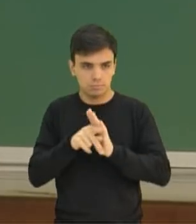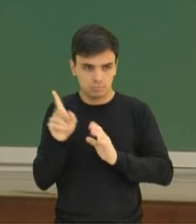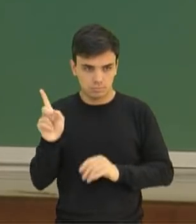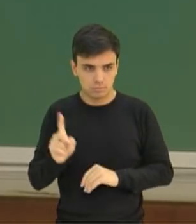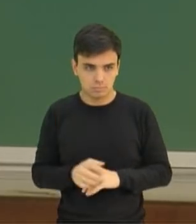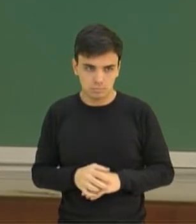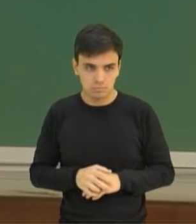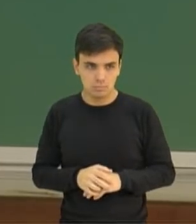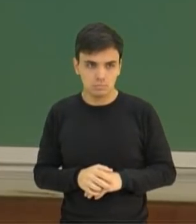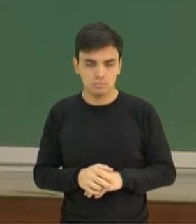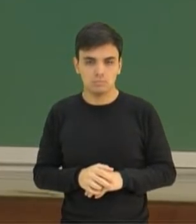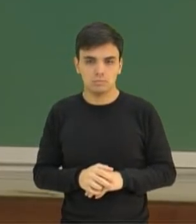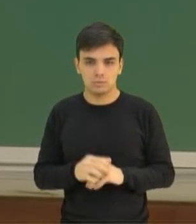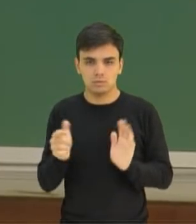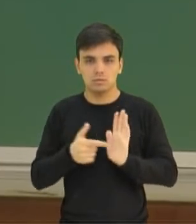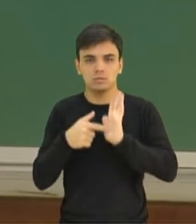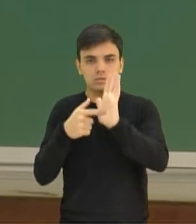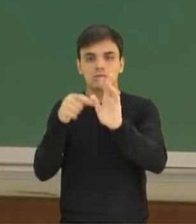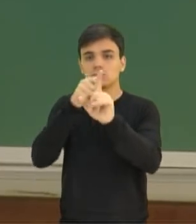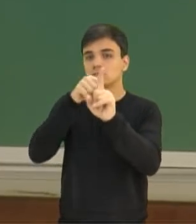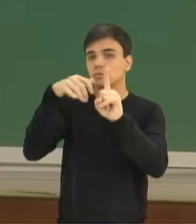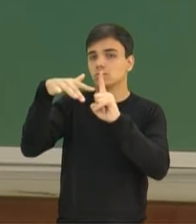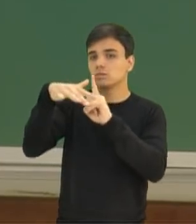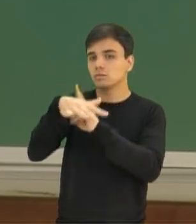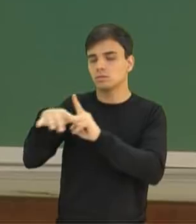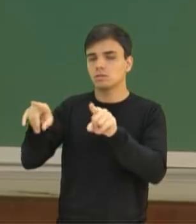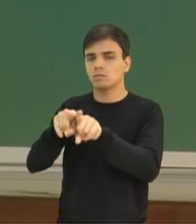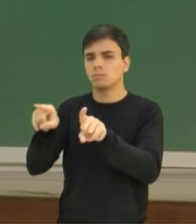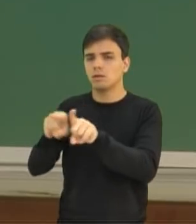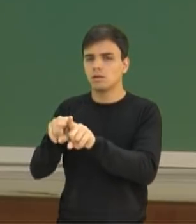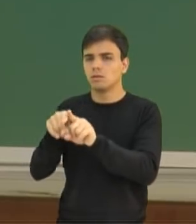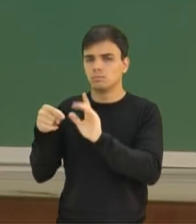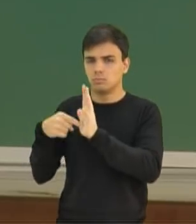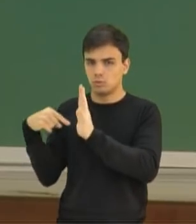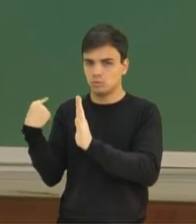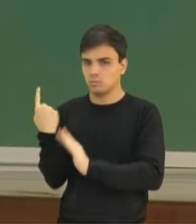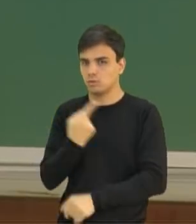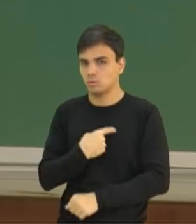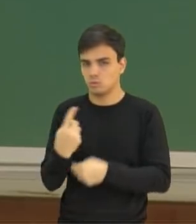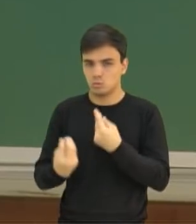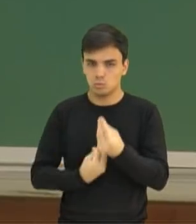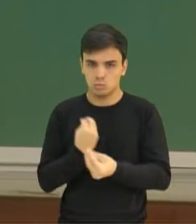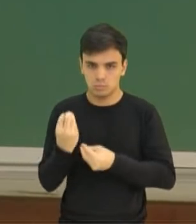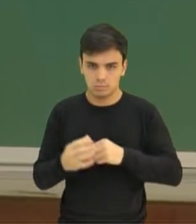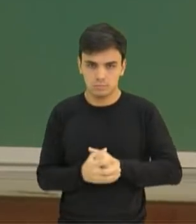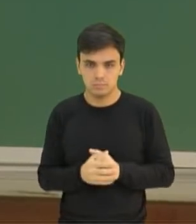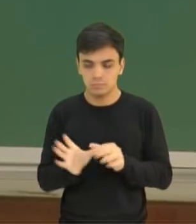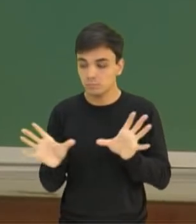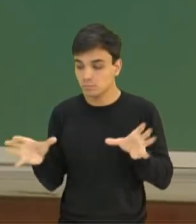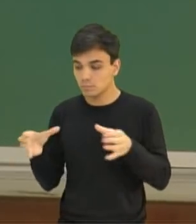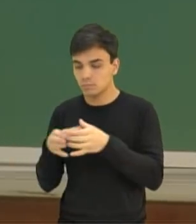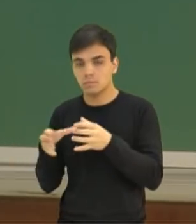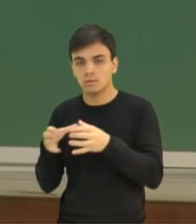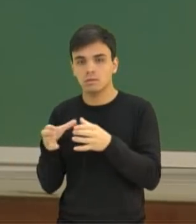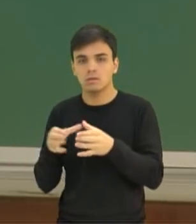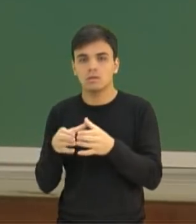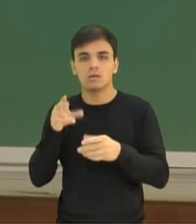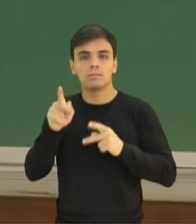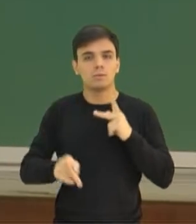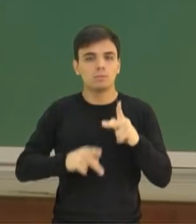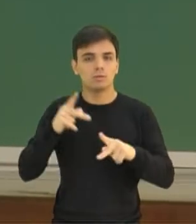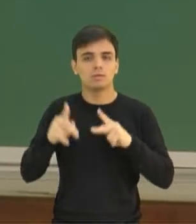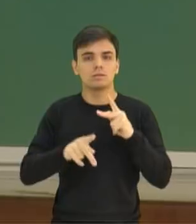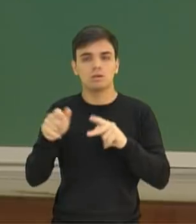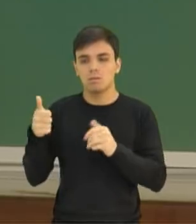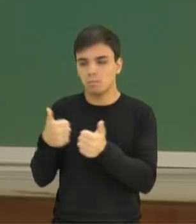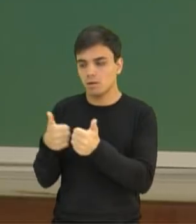desses indicadores sociais do Nordeste e ilustram bem essa ideia para nós. Concentra a sua população no litoral,